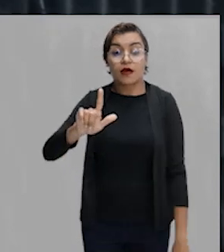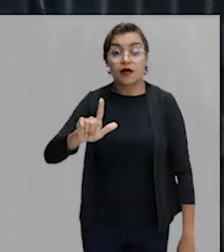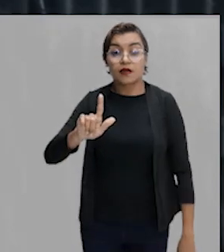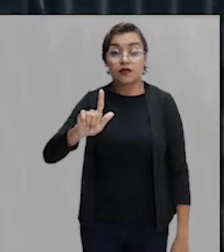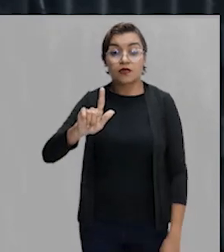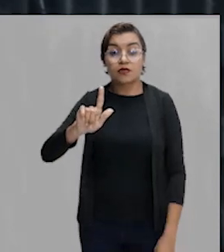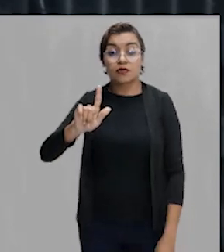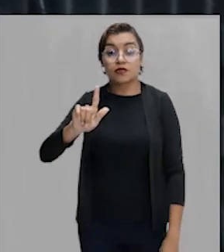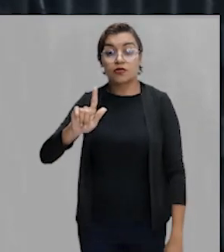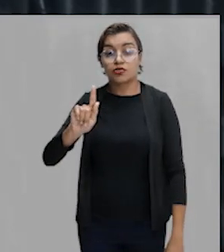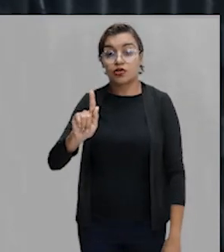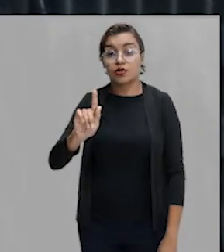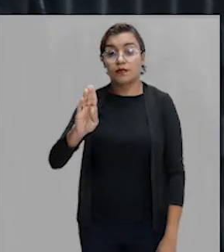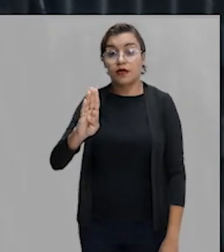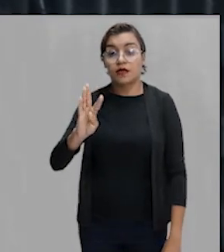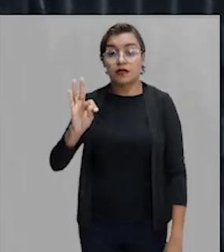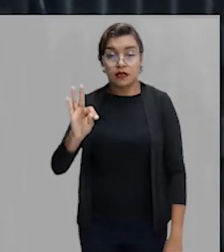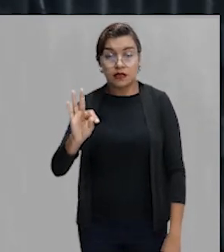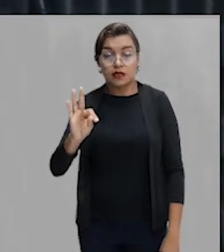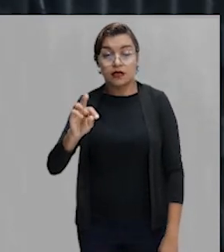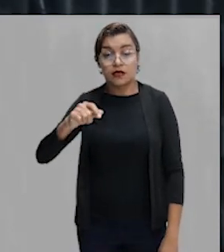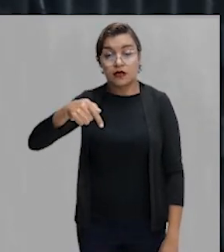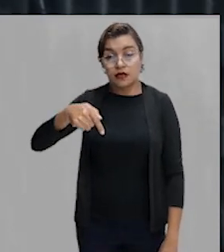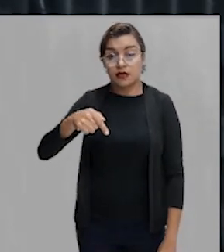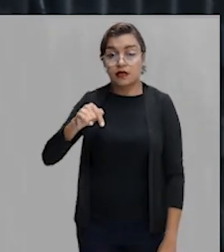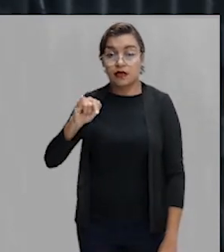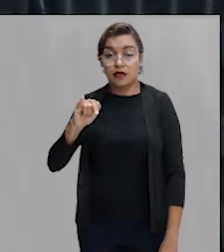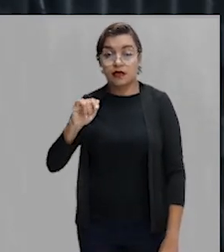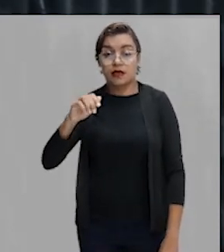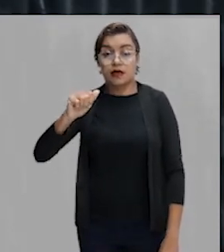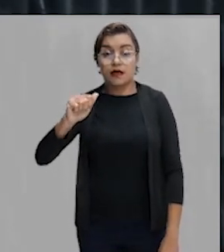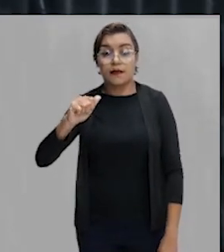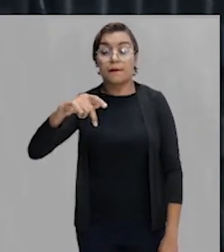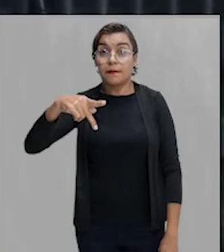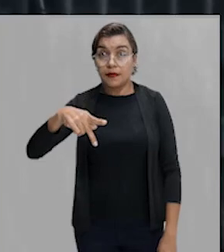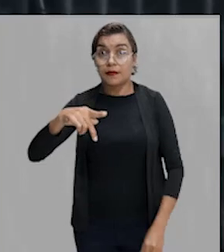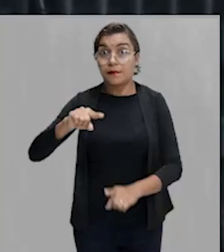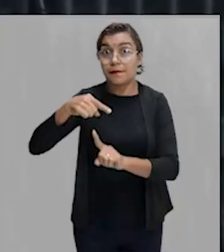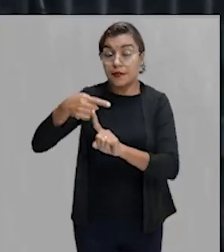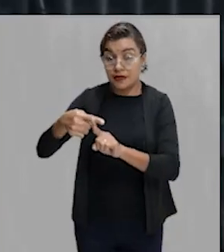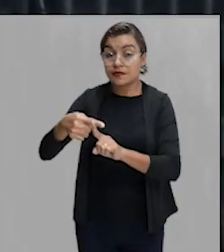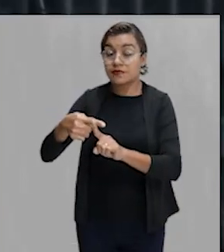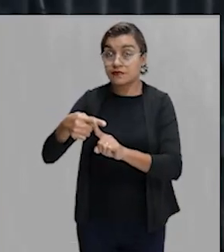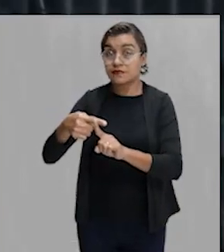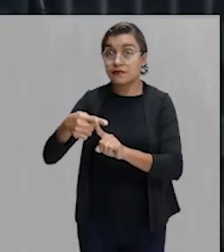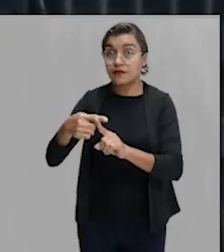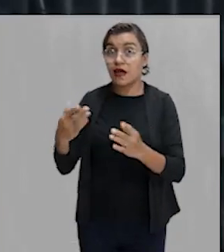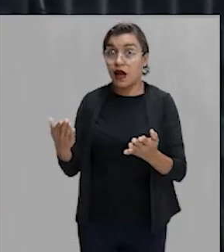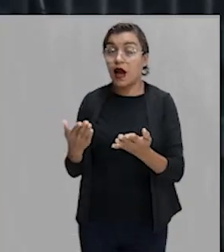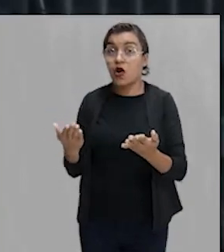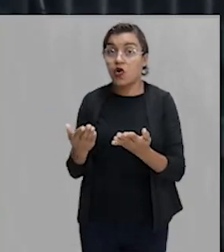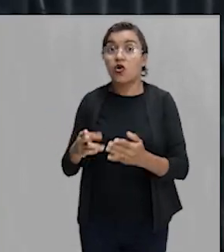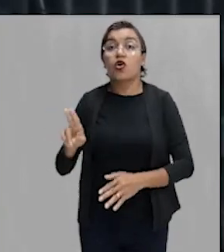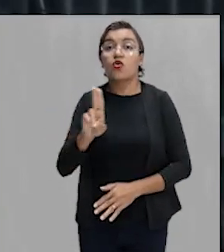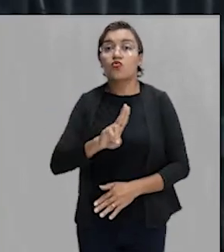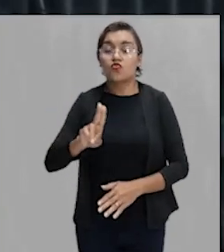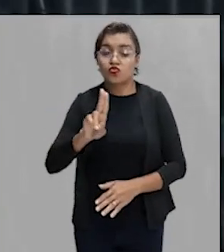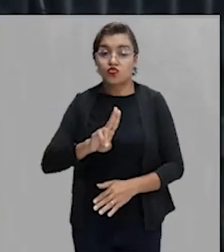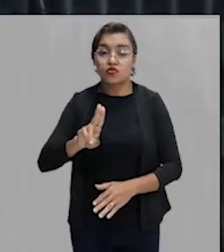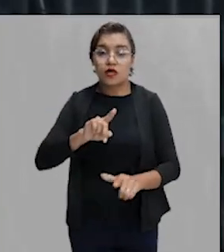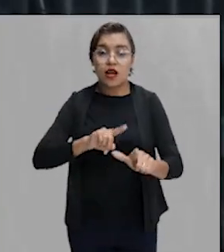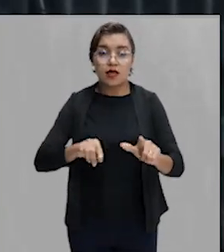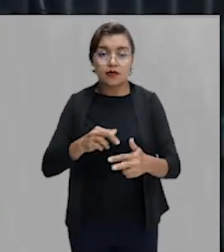LGBTQIAP+, que agora é a sigla completa, né? A gente geralmente fala só movimento LGBT, mas a sigla ampliada é essa